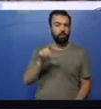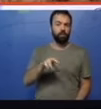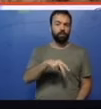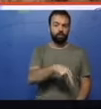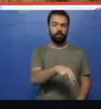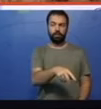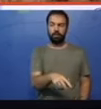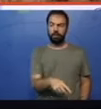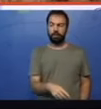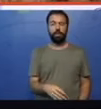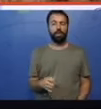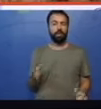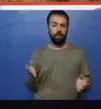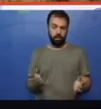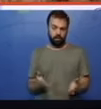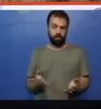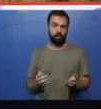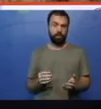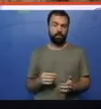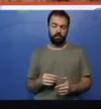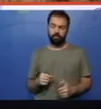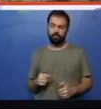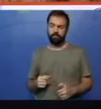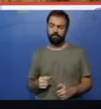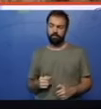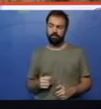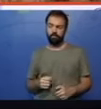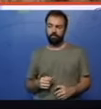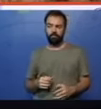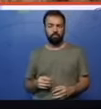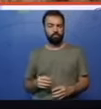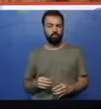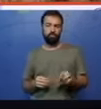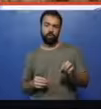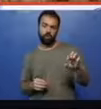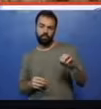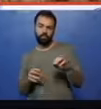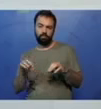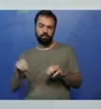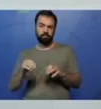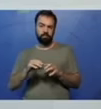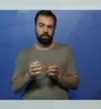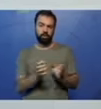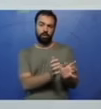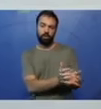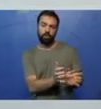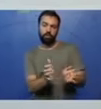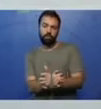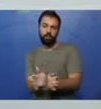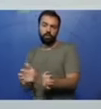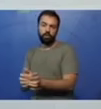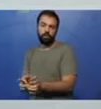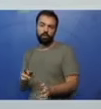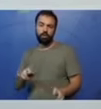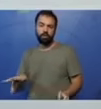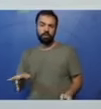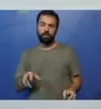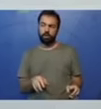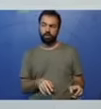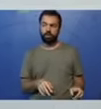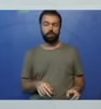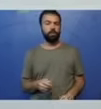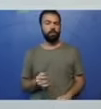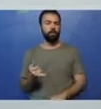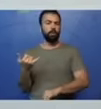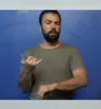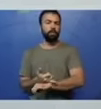amarelo junto dos demais. Como eu disse, tem mais critérios. Nós podemos, por exemplo, quais que têm